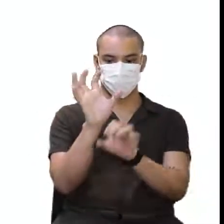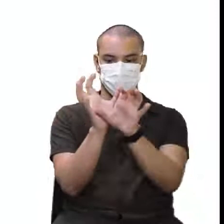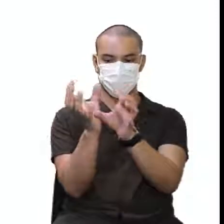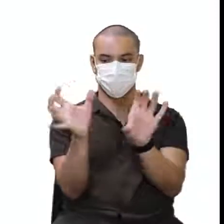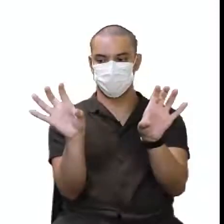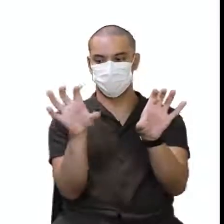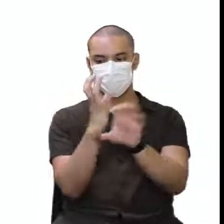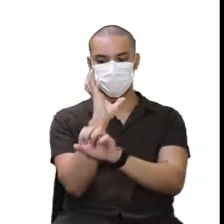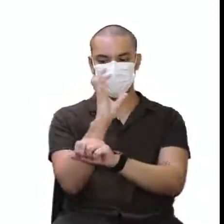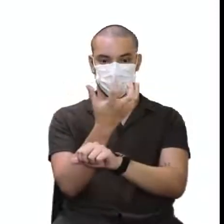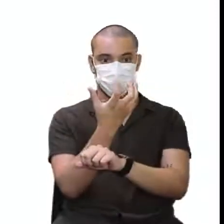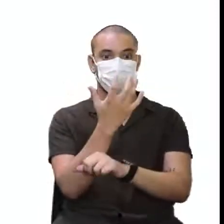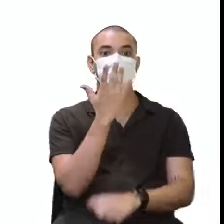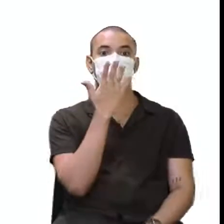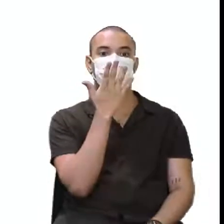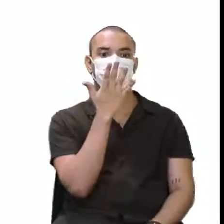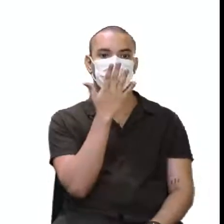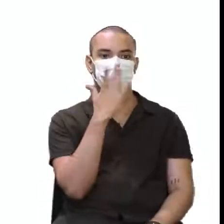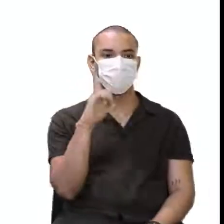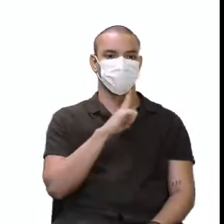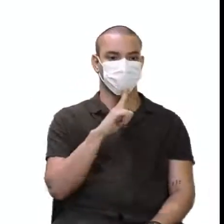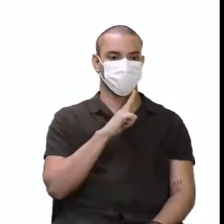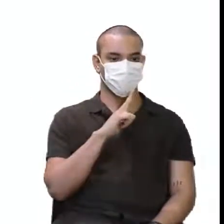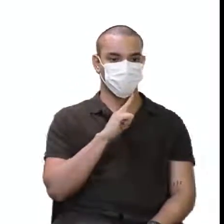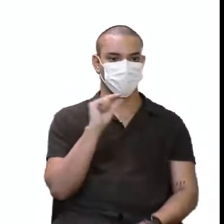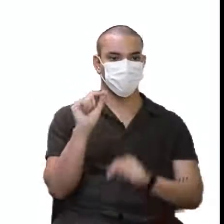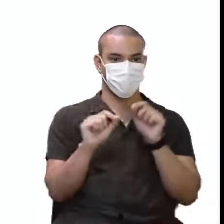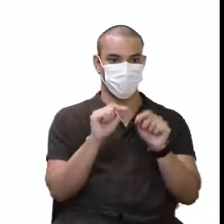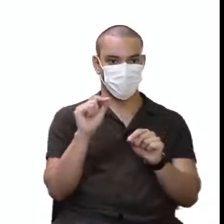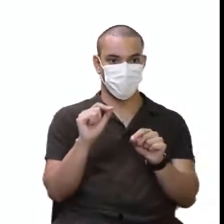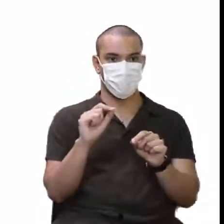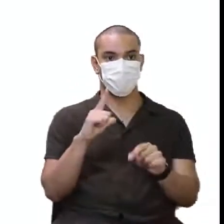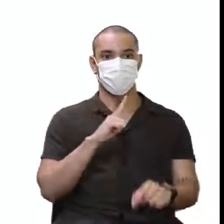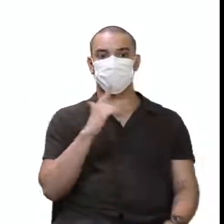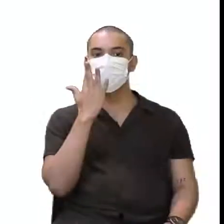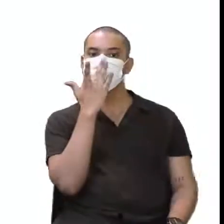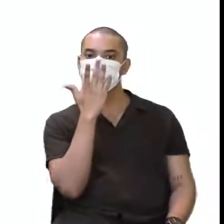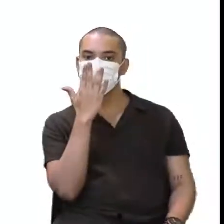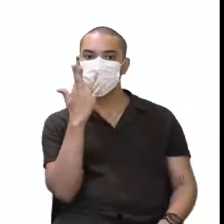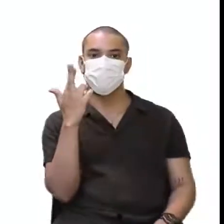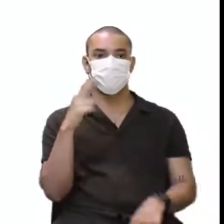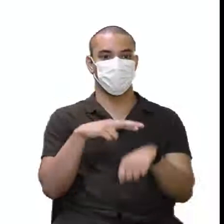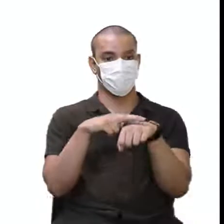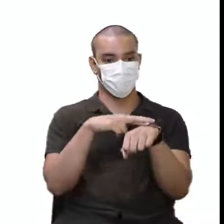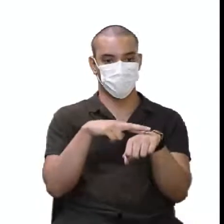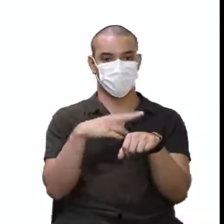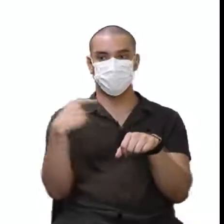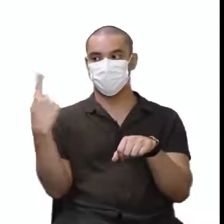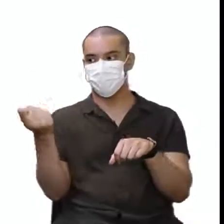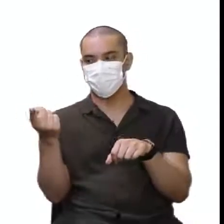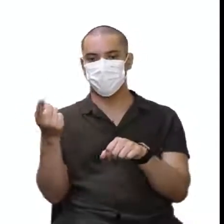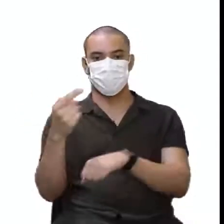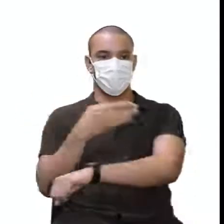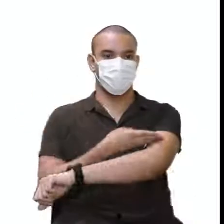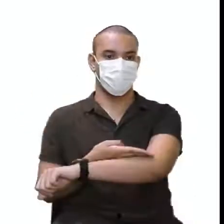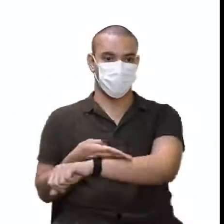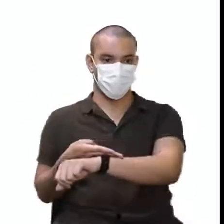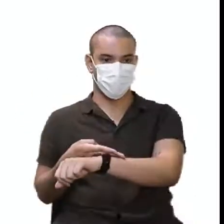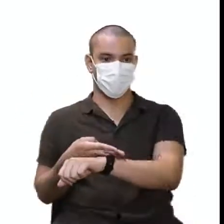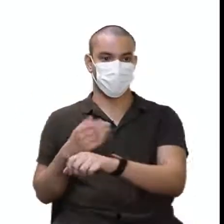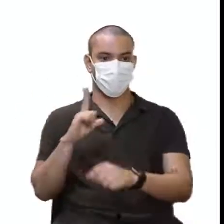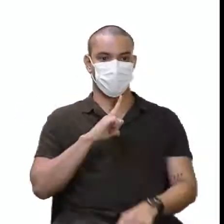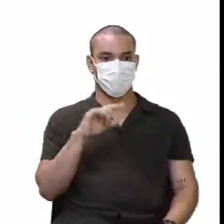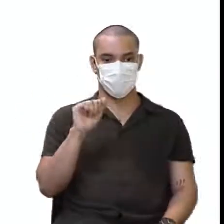na cor. Aí, ele tem a púrpura e tem a branca. Em relação à posição, poderia ser axial